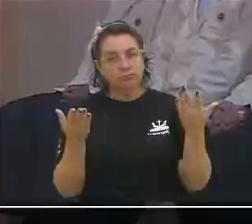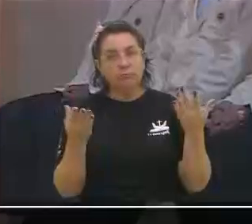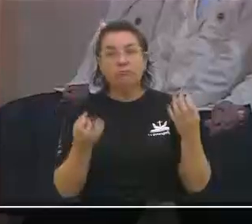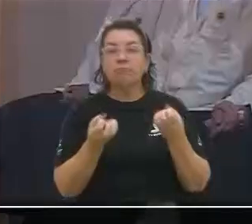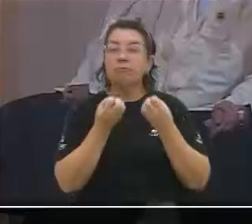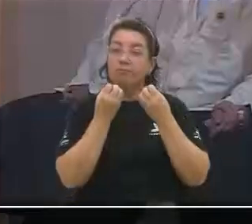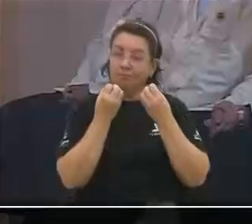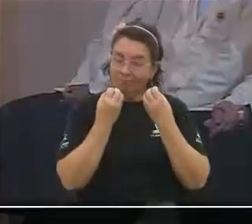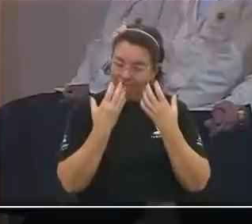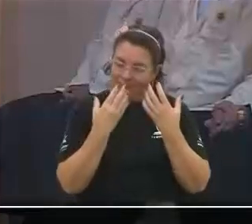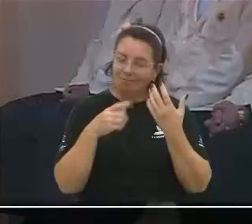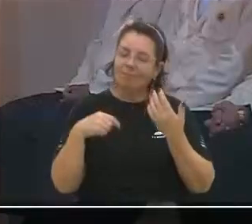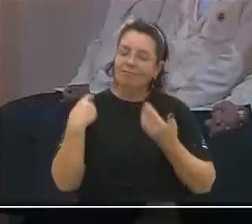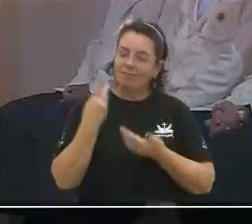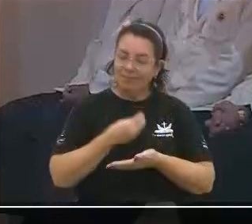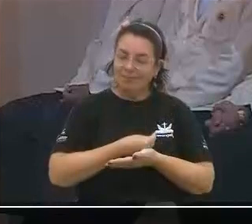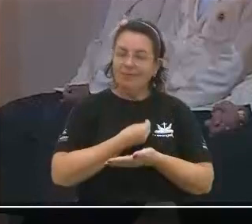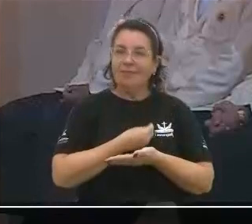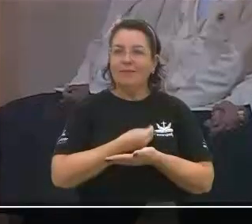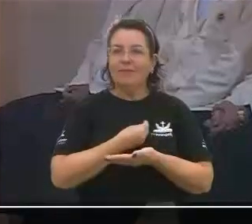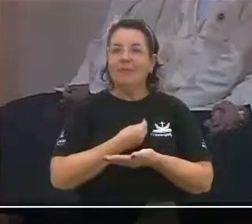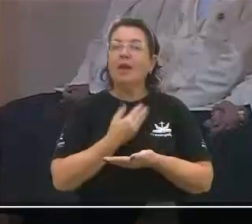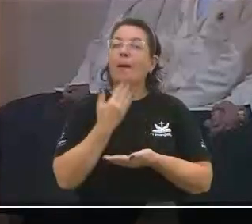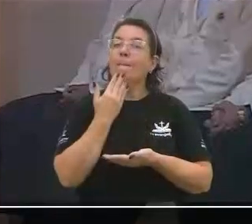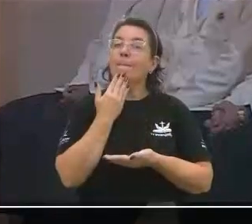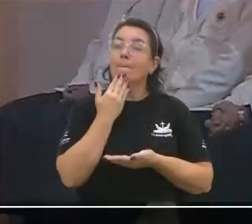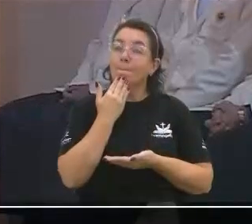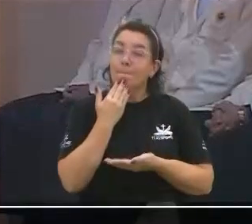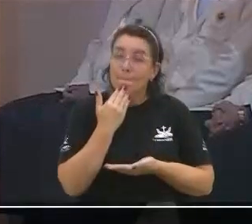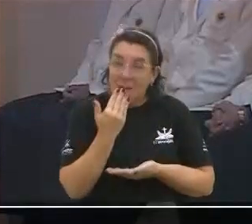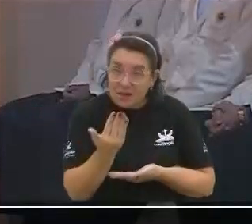bem nos faz pedir